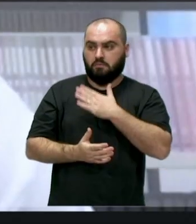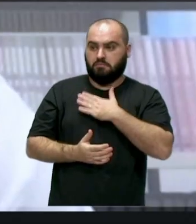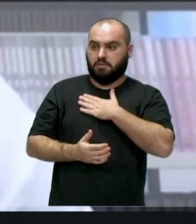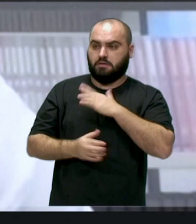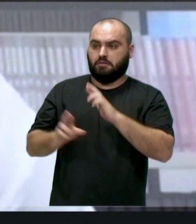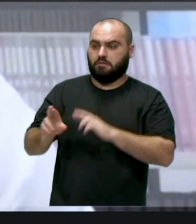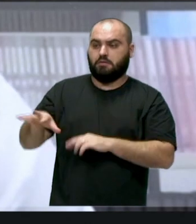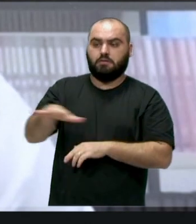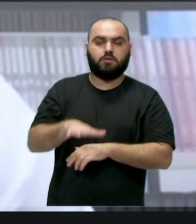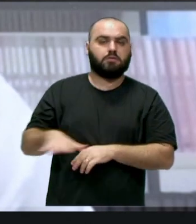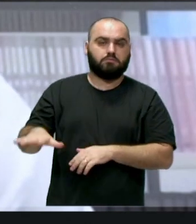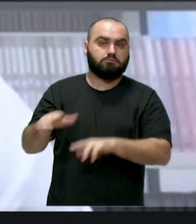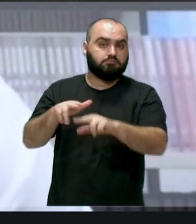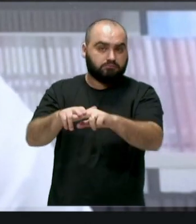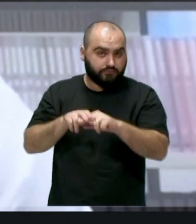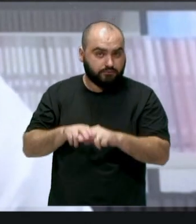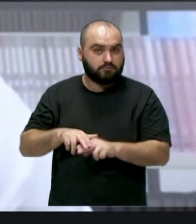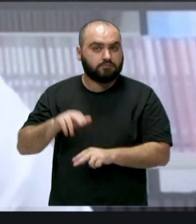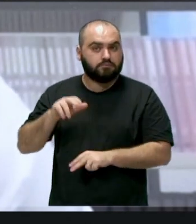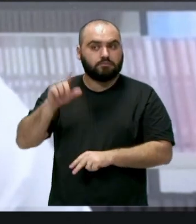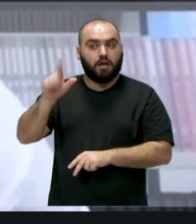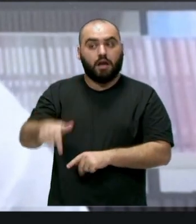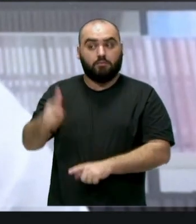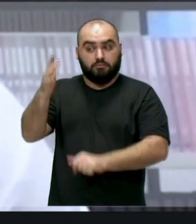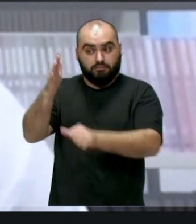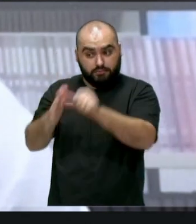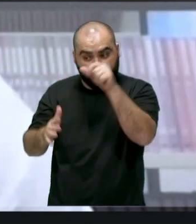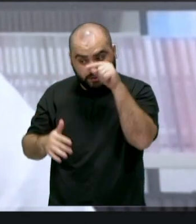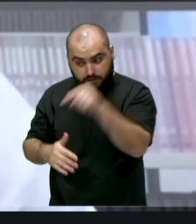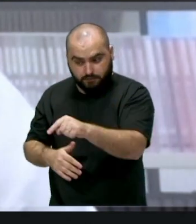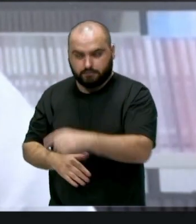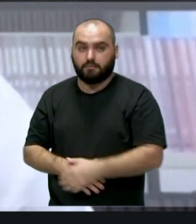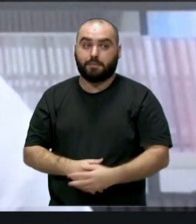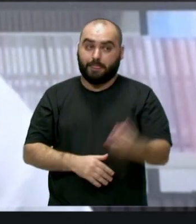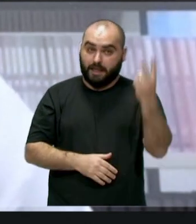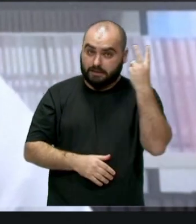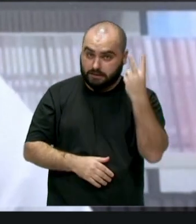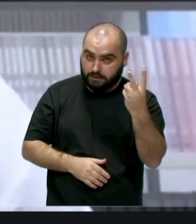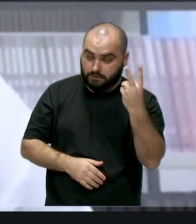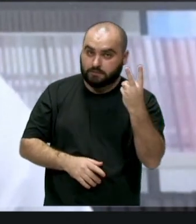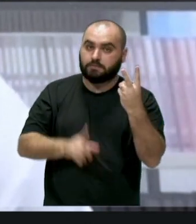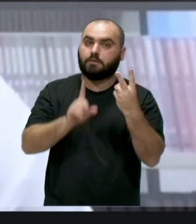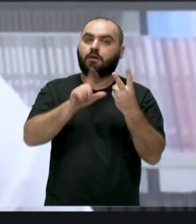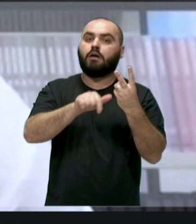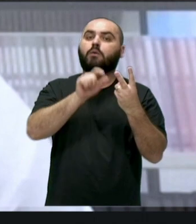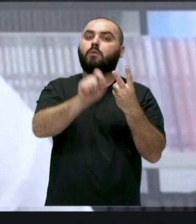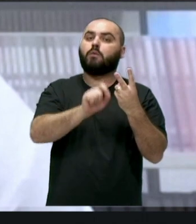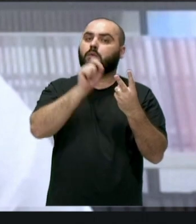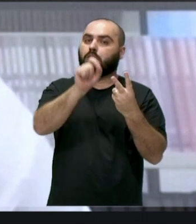região. Então, esse seria um primeiro ponto. O segundo ponto, ele se refere